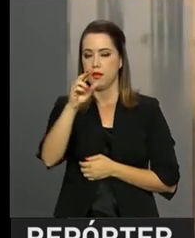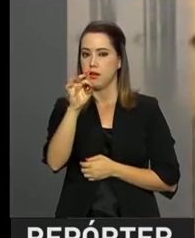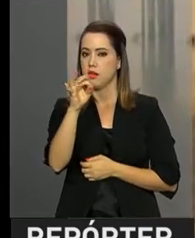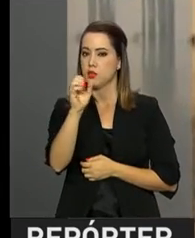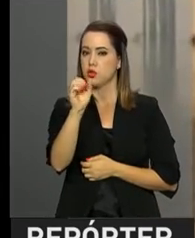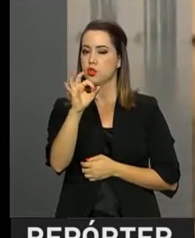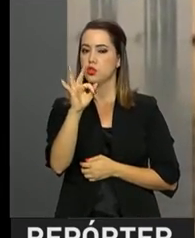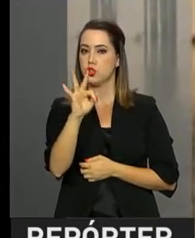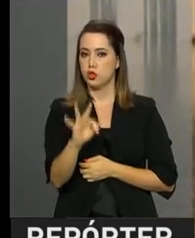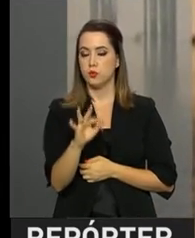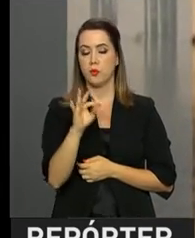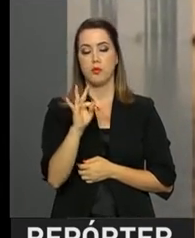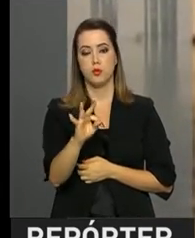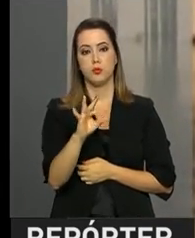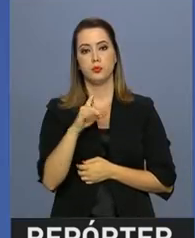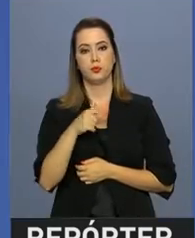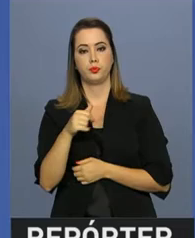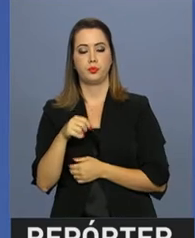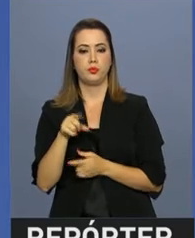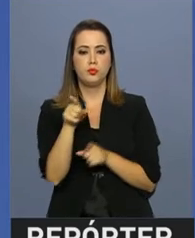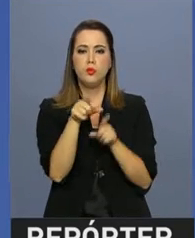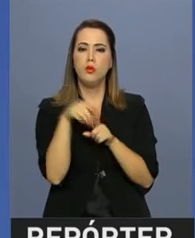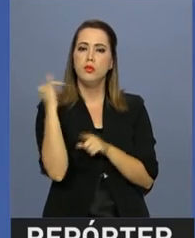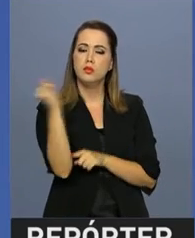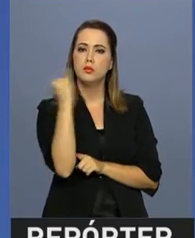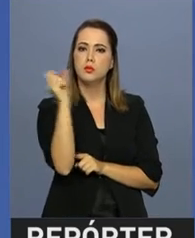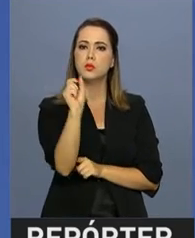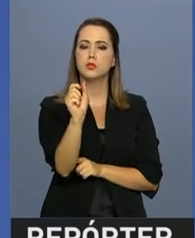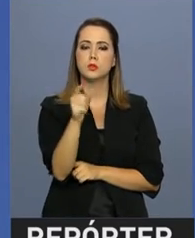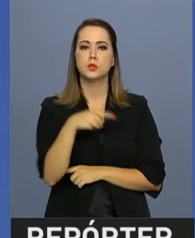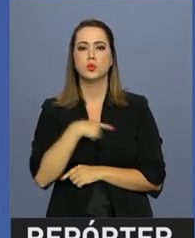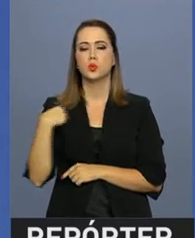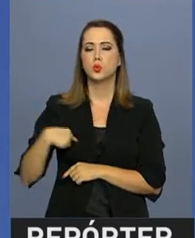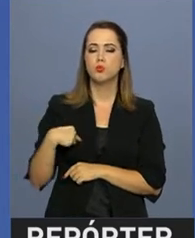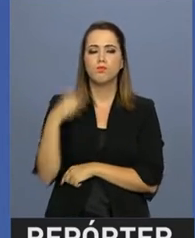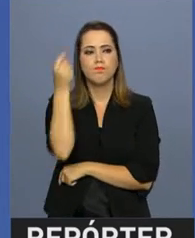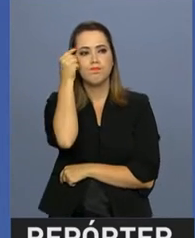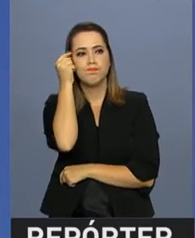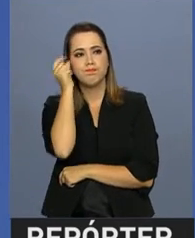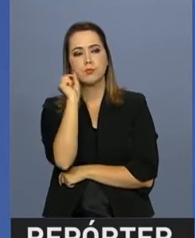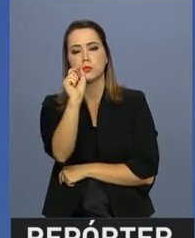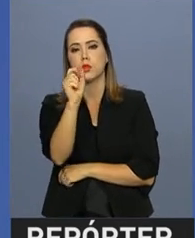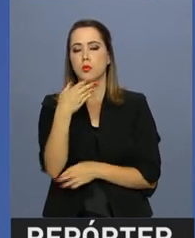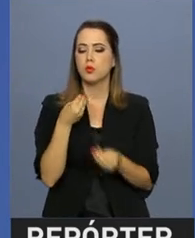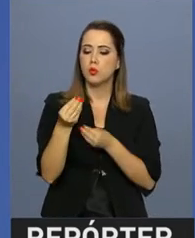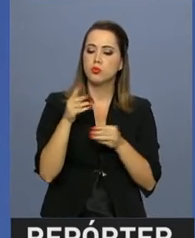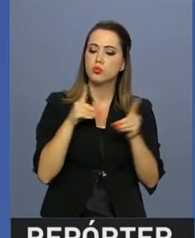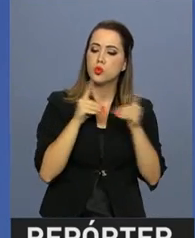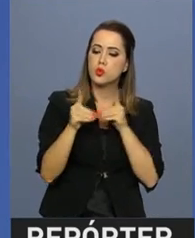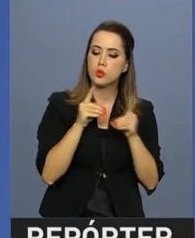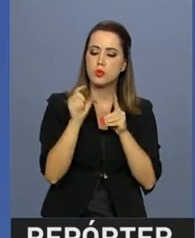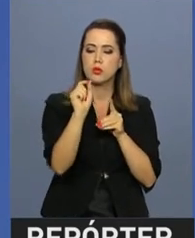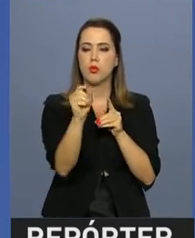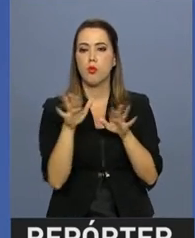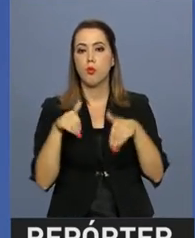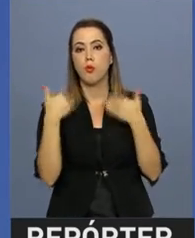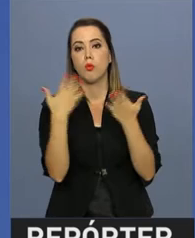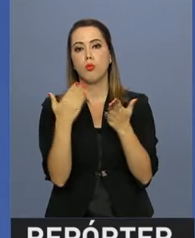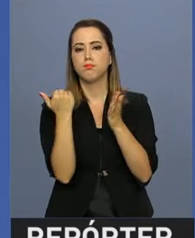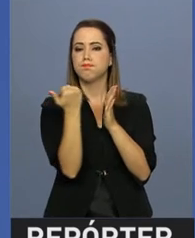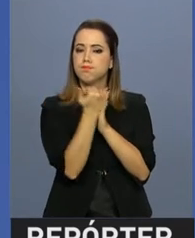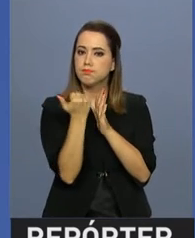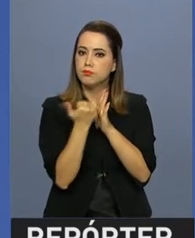ano, tem uma pauta importante. Os chineses pensaram, bom, vamos então colocar em discussão que fatores